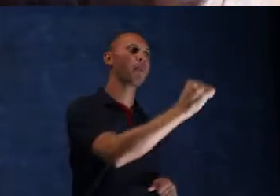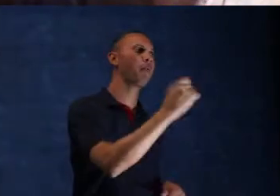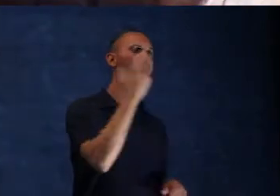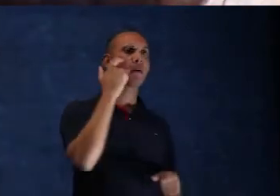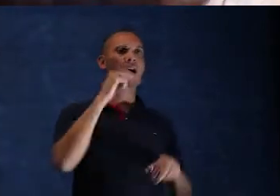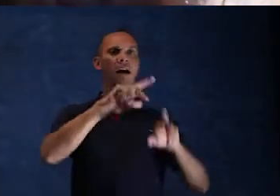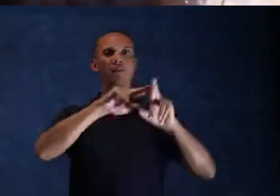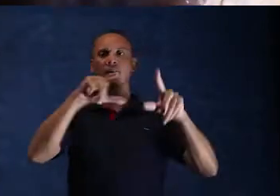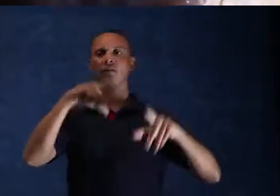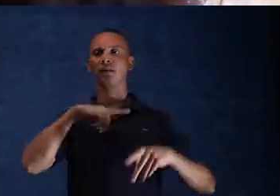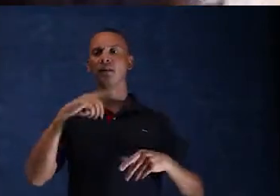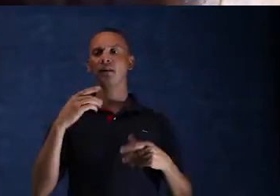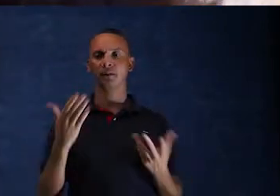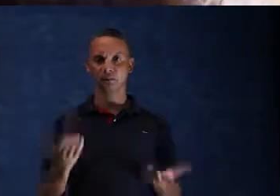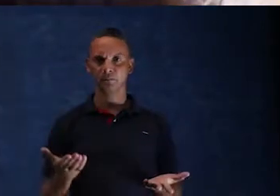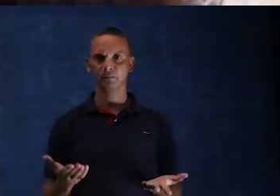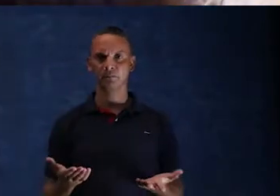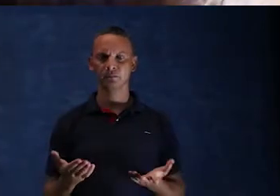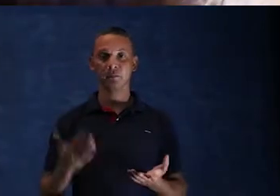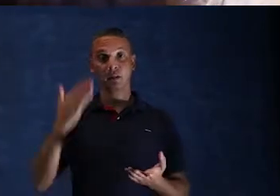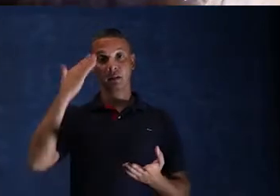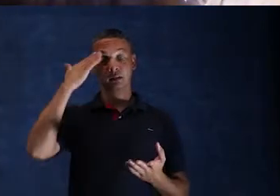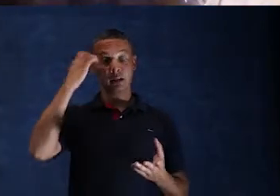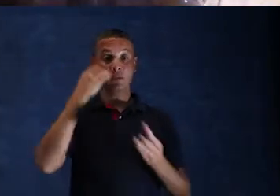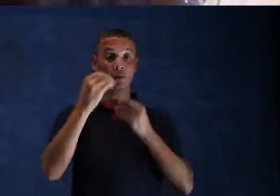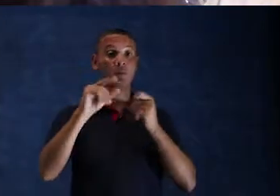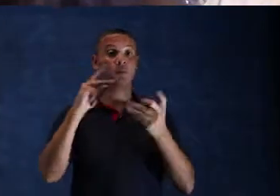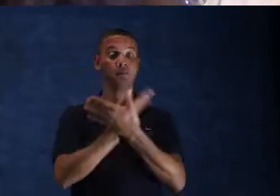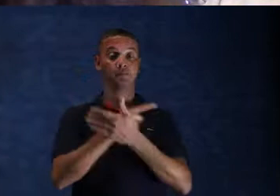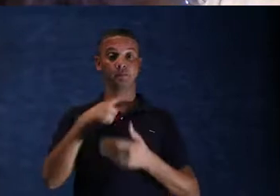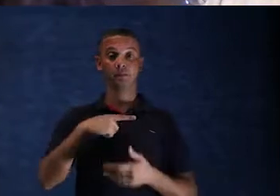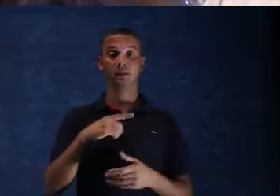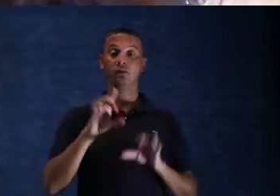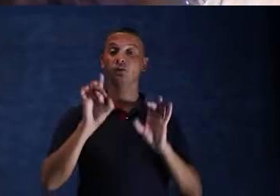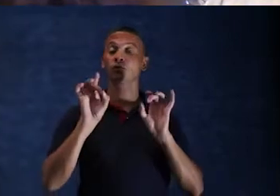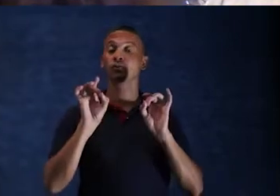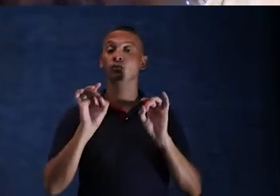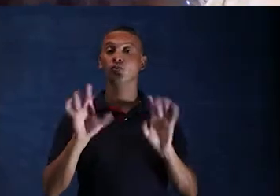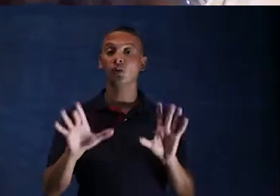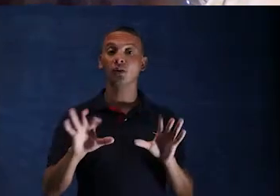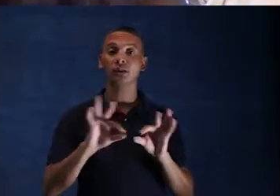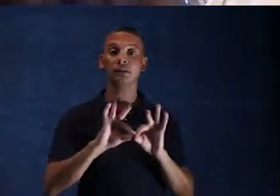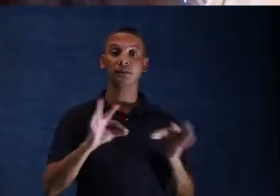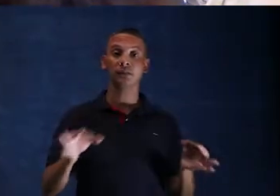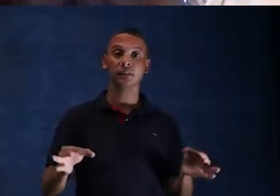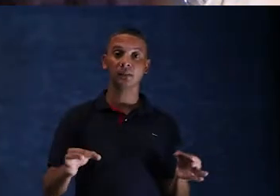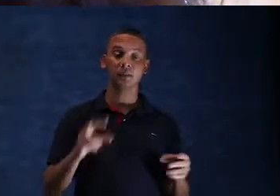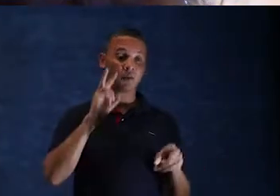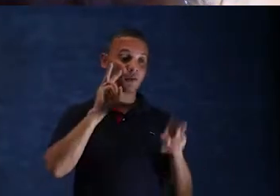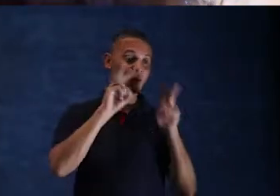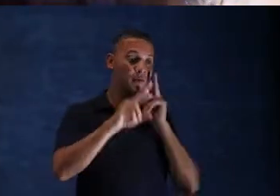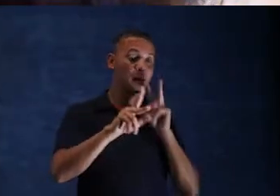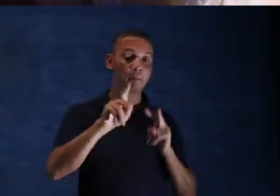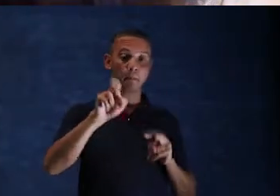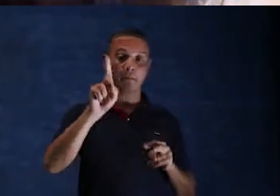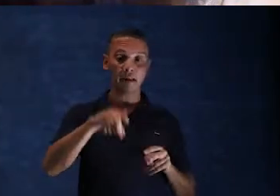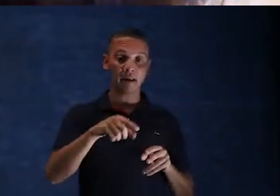né, para com essa bobagem. E a gente sabe o desfecho, mas bastava ele ter olhado para os próprios